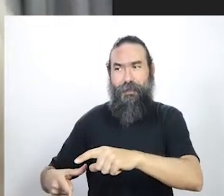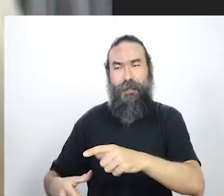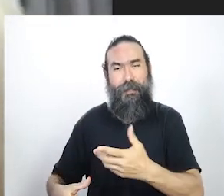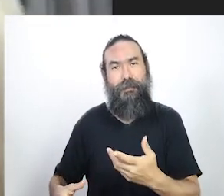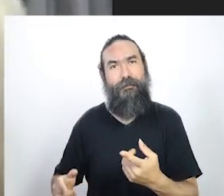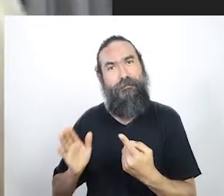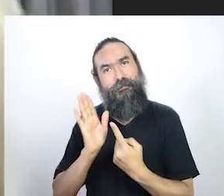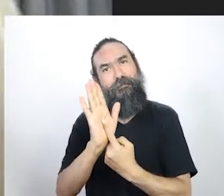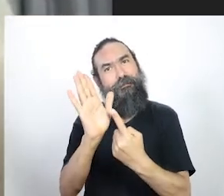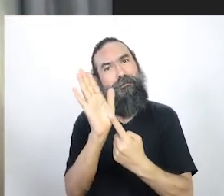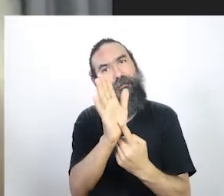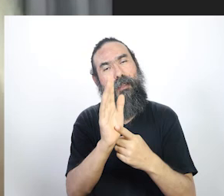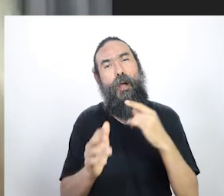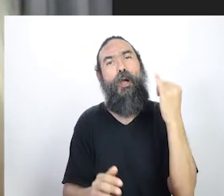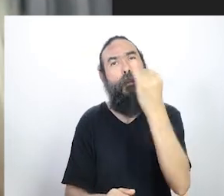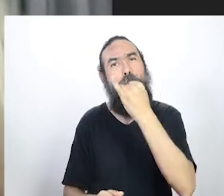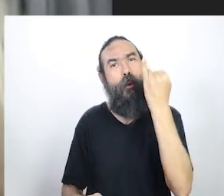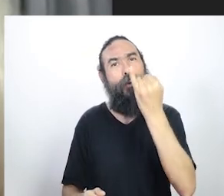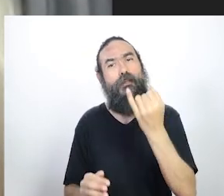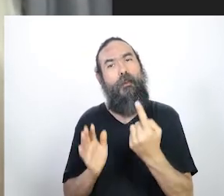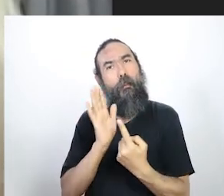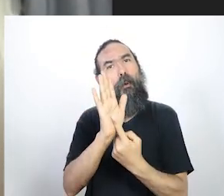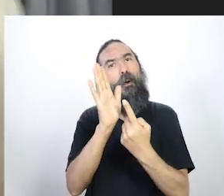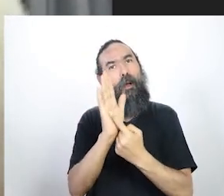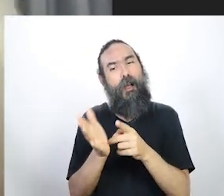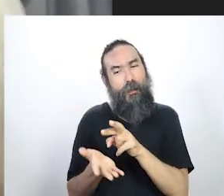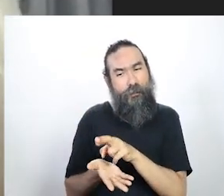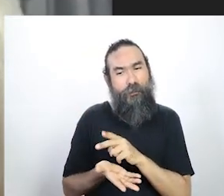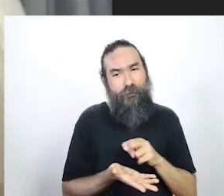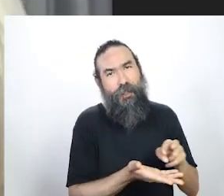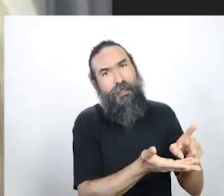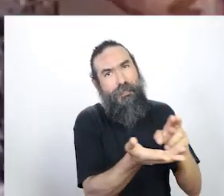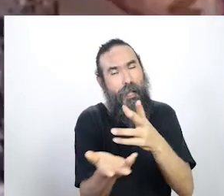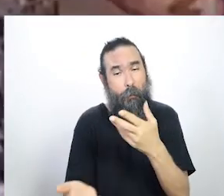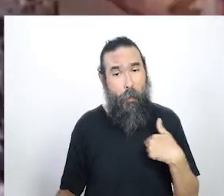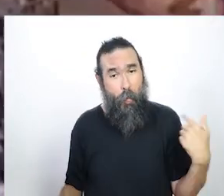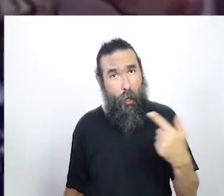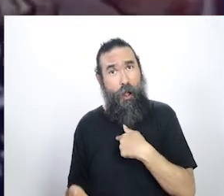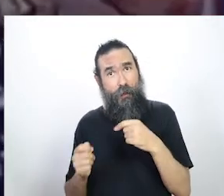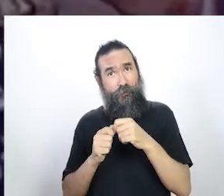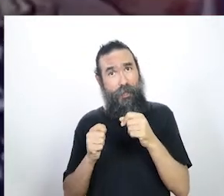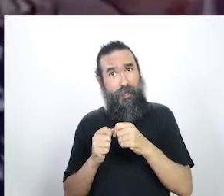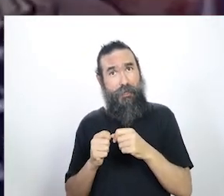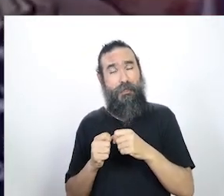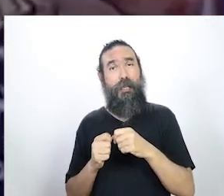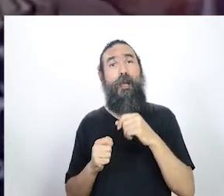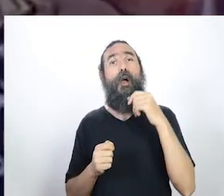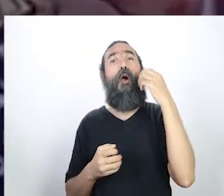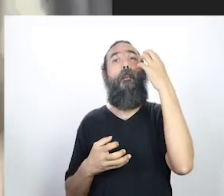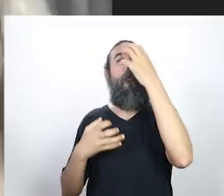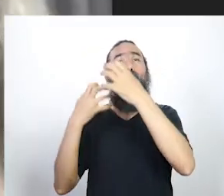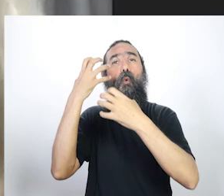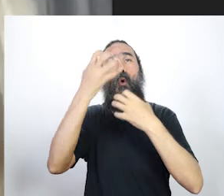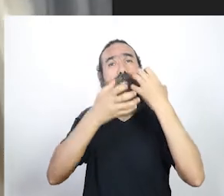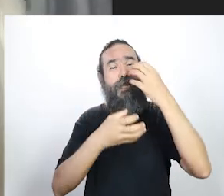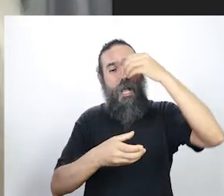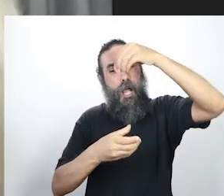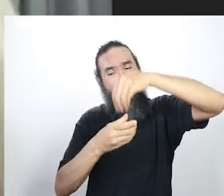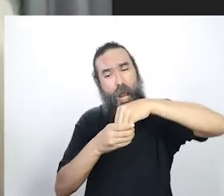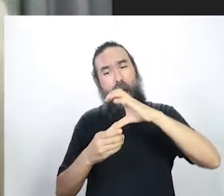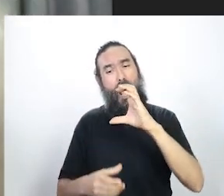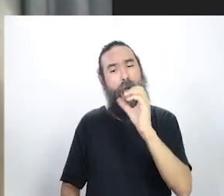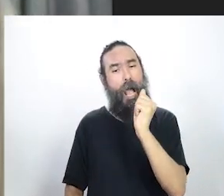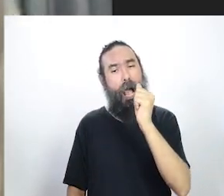sensibilizar a instituição da importância de trazer a diversidade. Então, a gente criou o Música no Campus, que é um projeto acho que todo